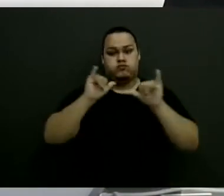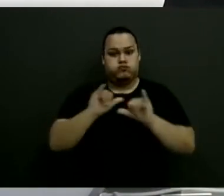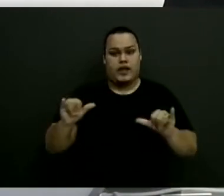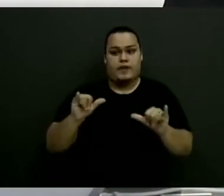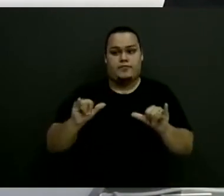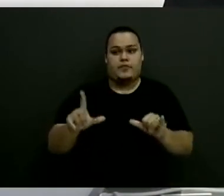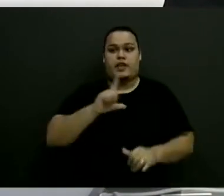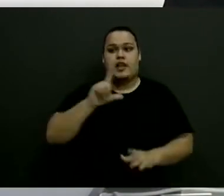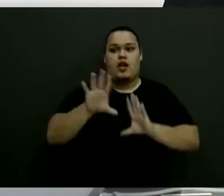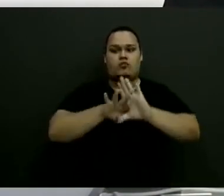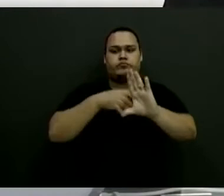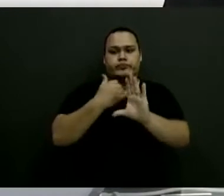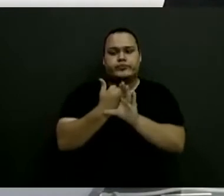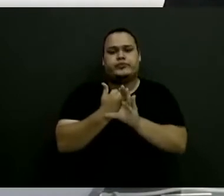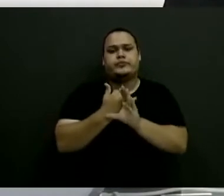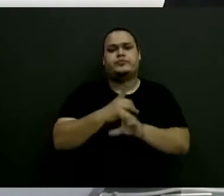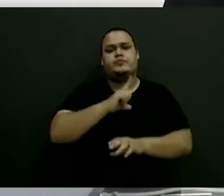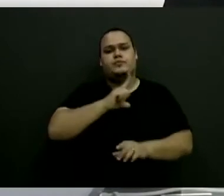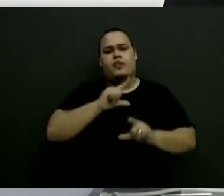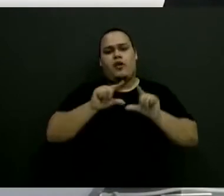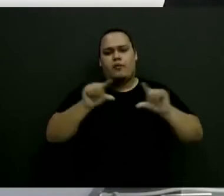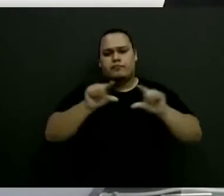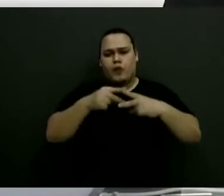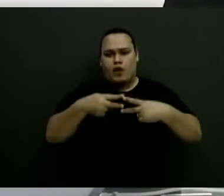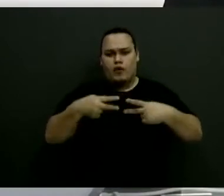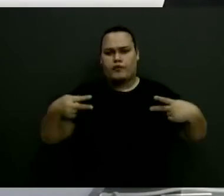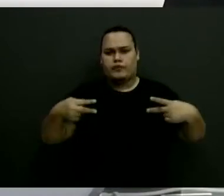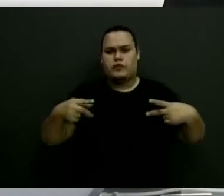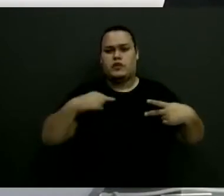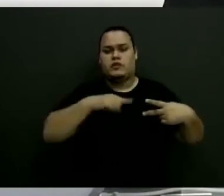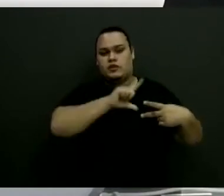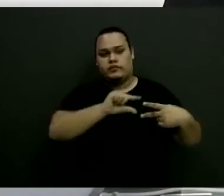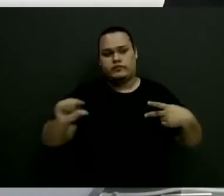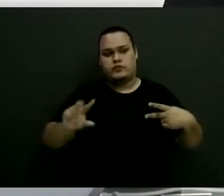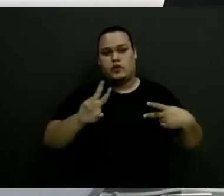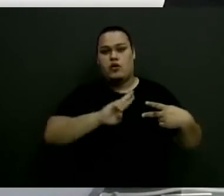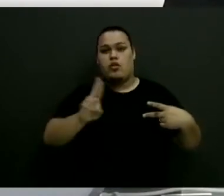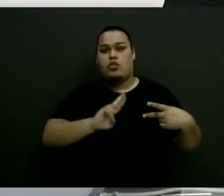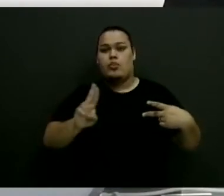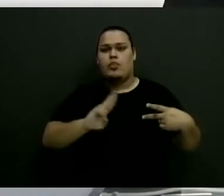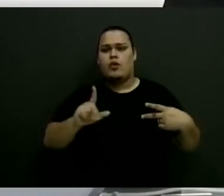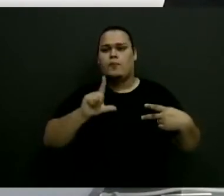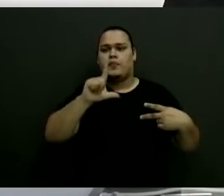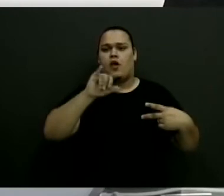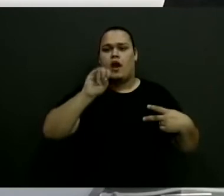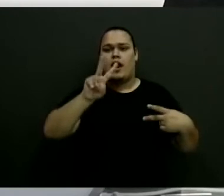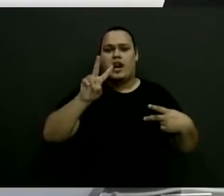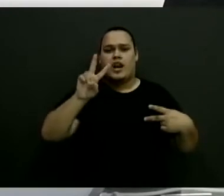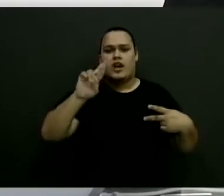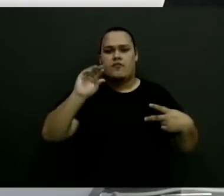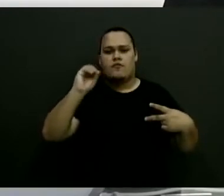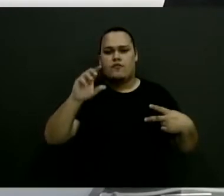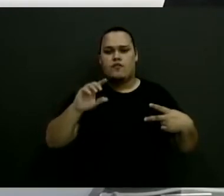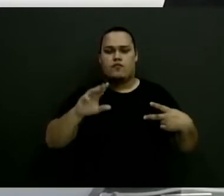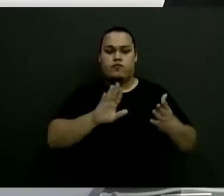do YouTube, se você for ver na descrição aqui, tem um livro em PDF para vocês, O Poder do Jejum e da